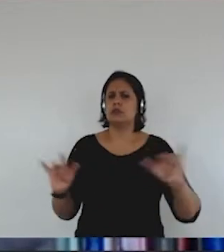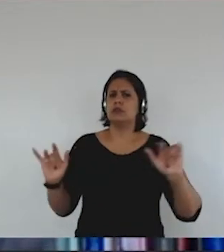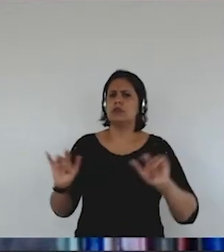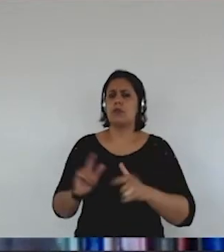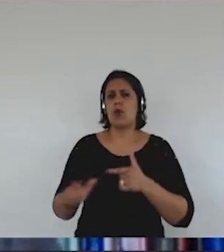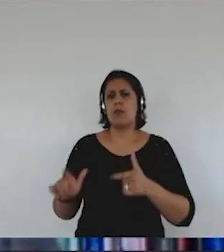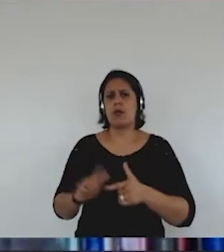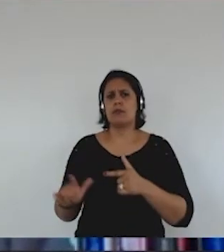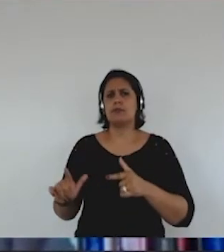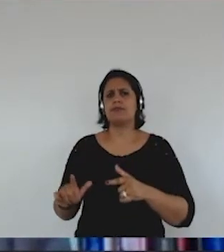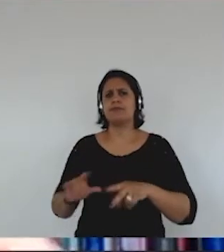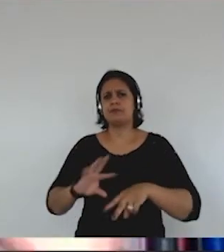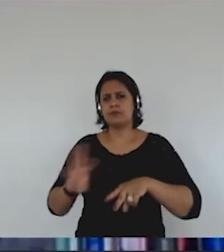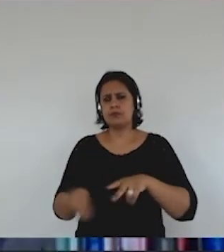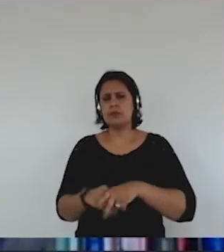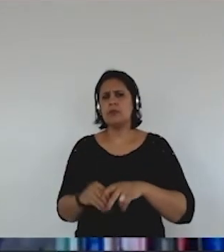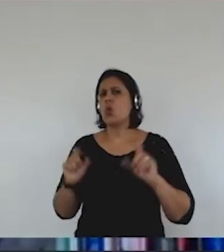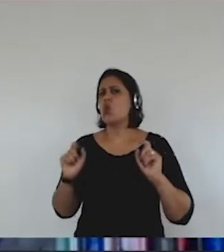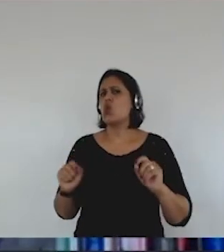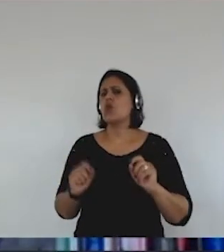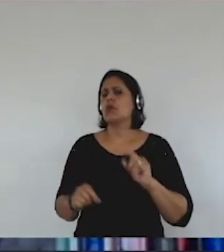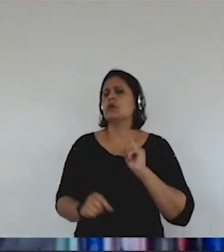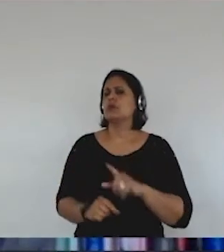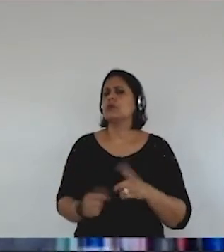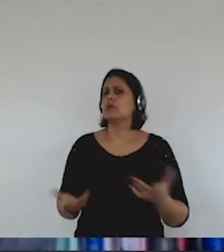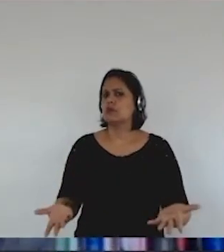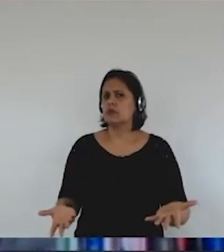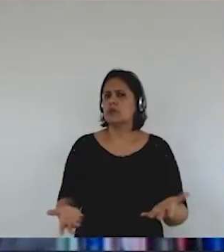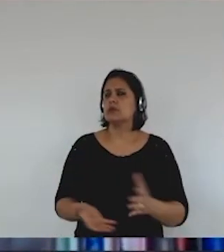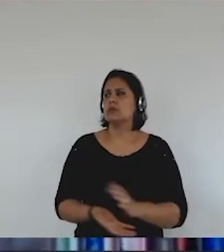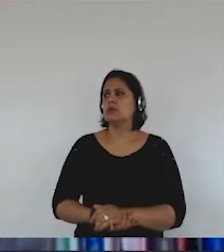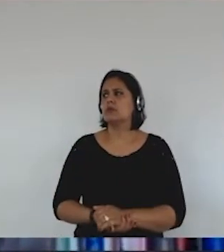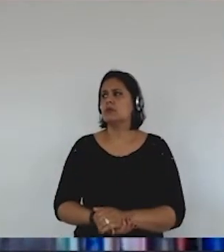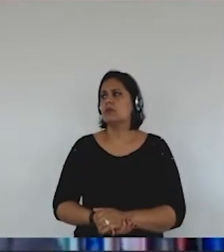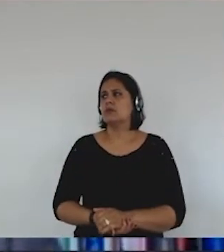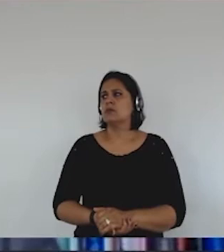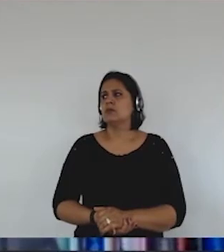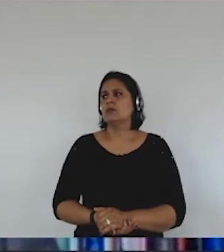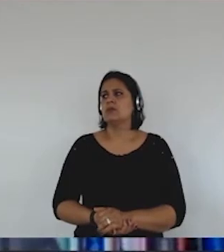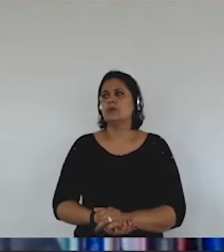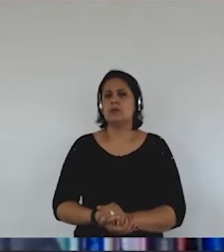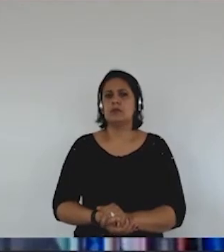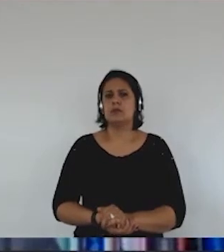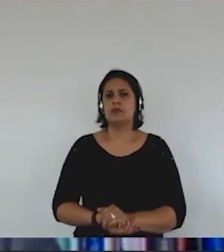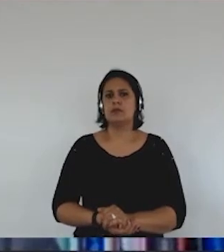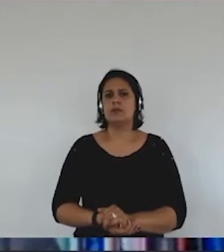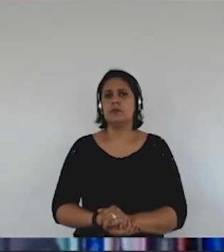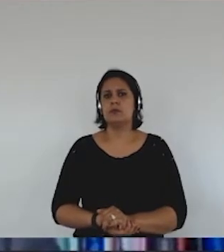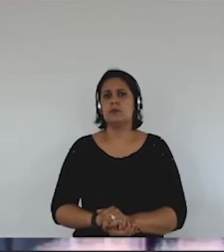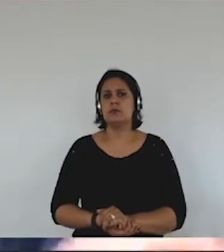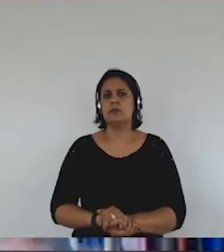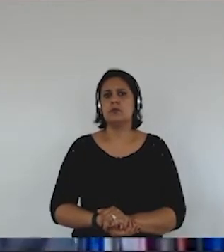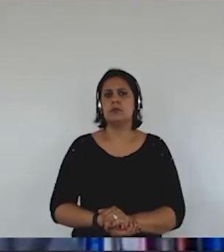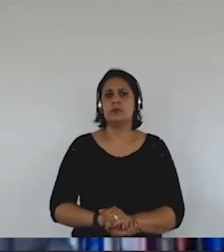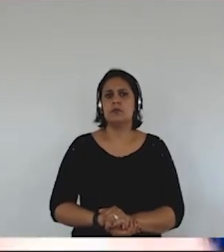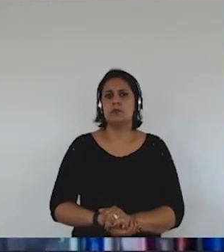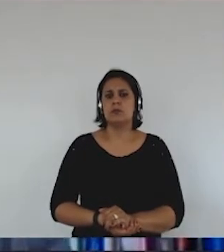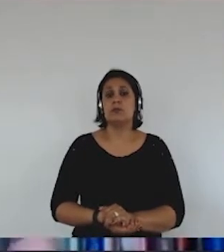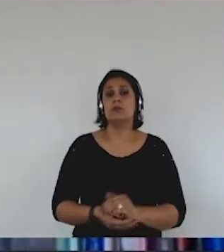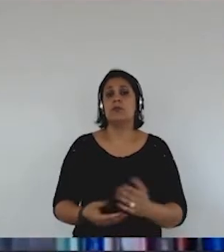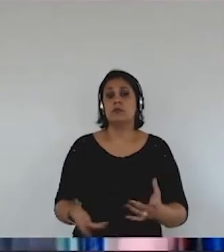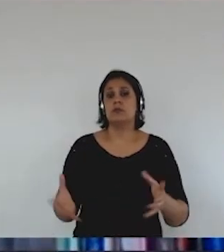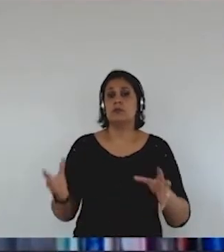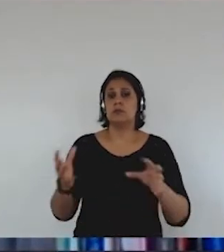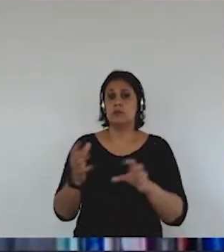de gestão, e o que isso reflete nesses profissionais de ambos os países? Exatamente por conta dessa quantidade,